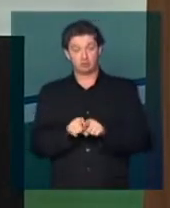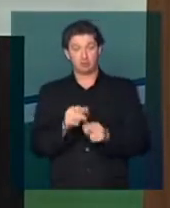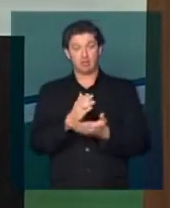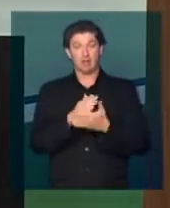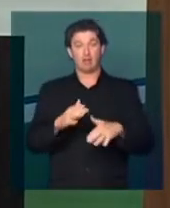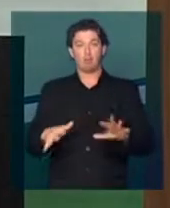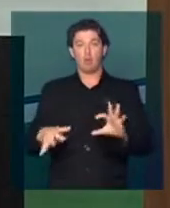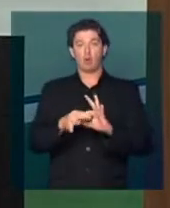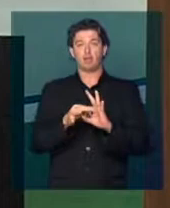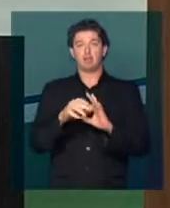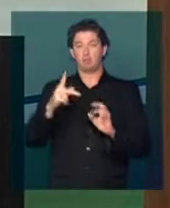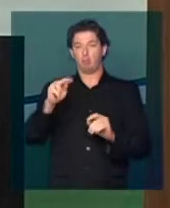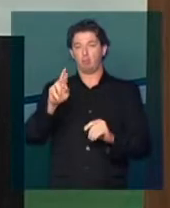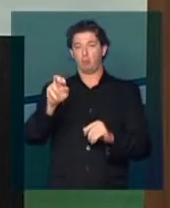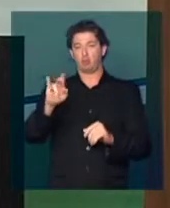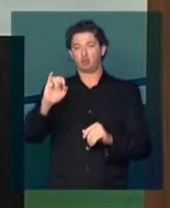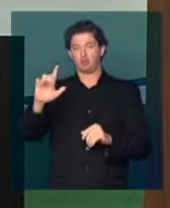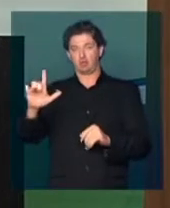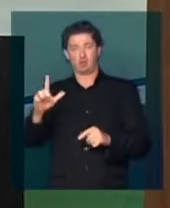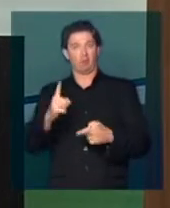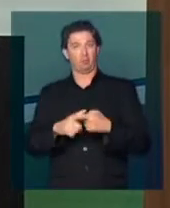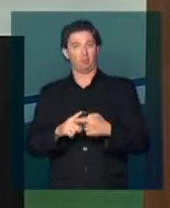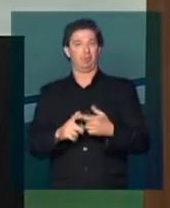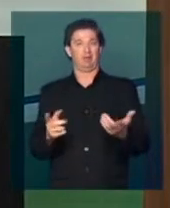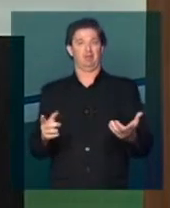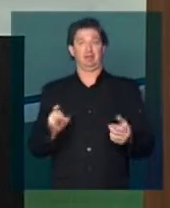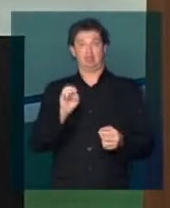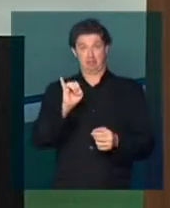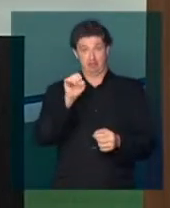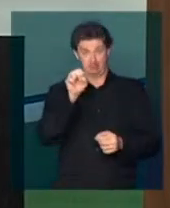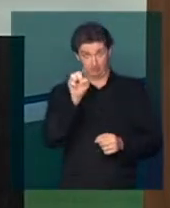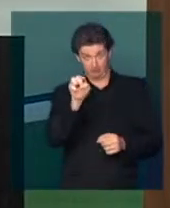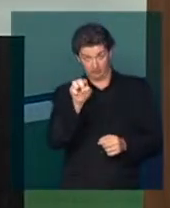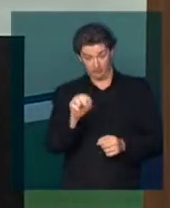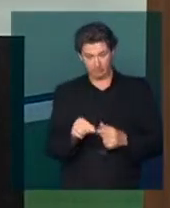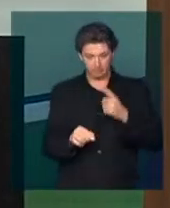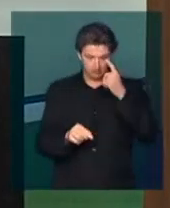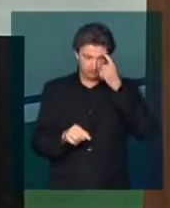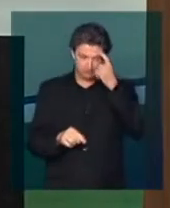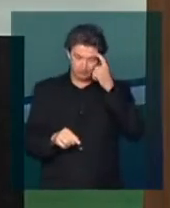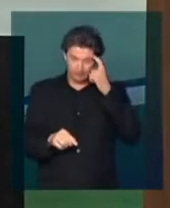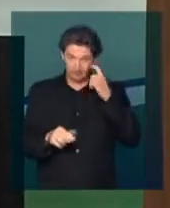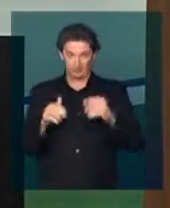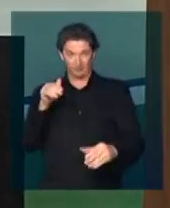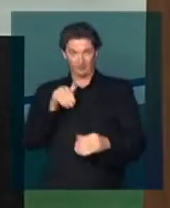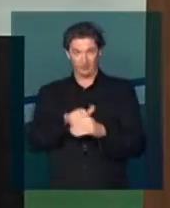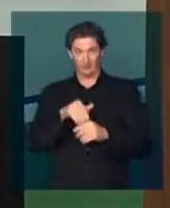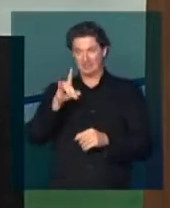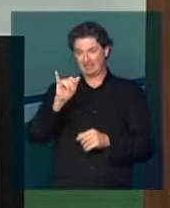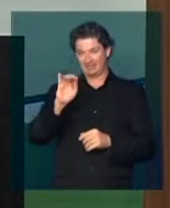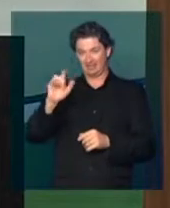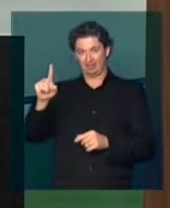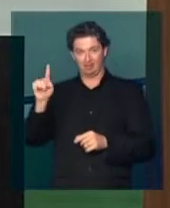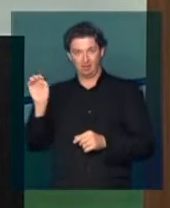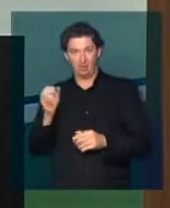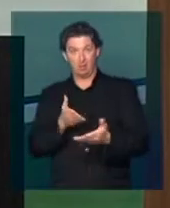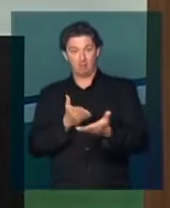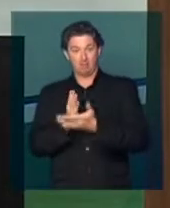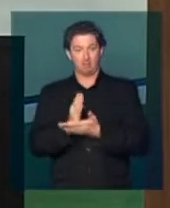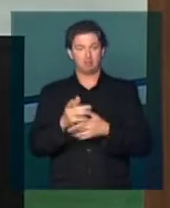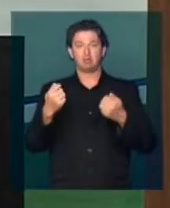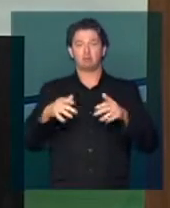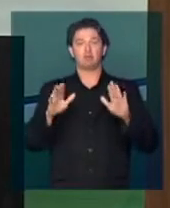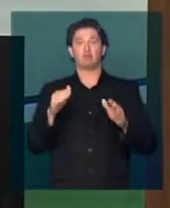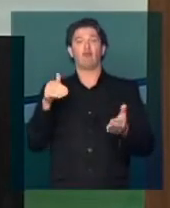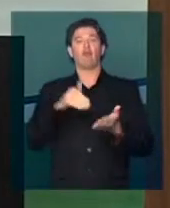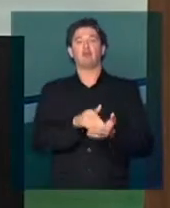fim das coligações proporcionais, porque se você votar o distritão e passar, não precisa nem votar o